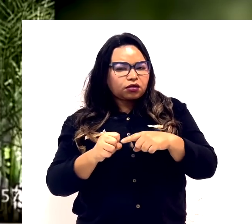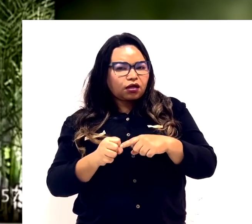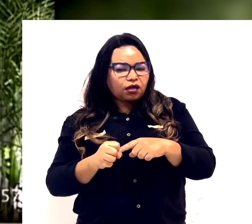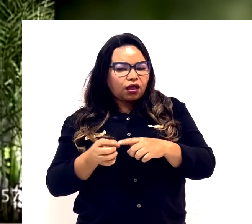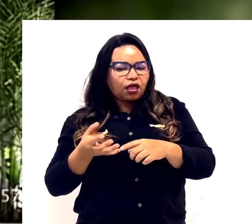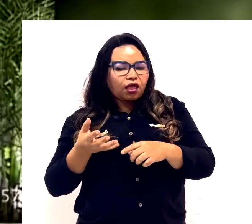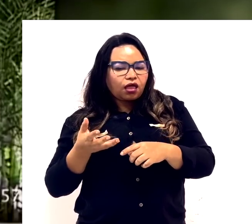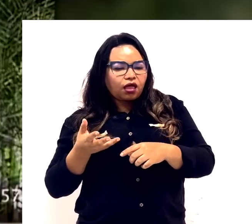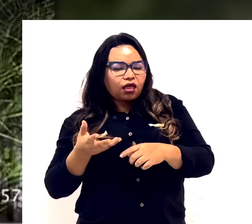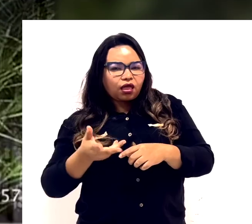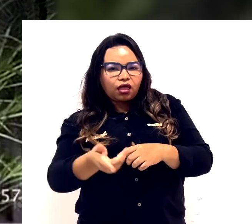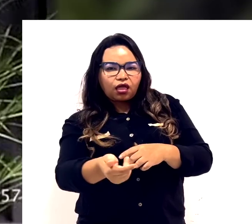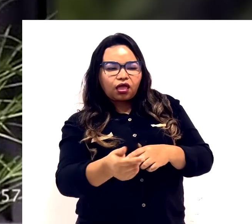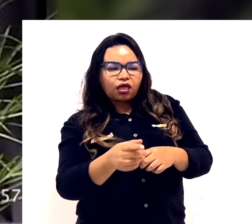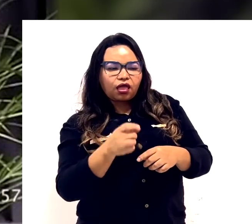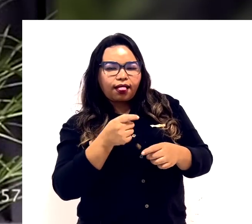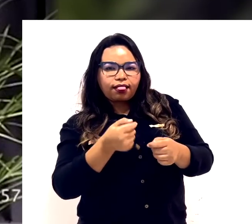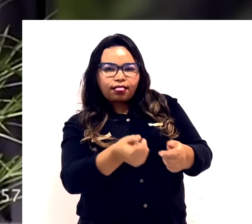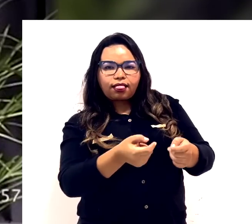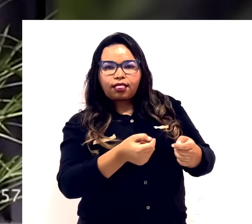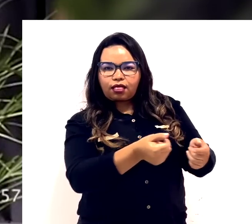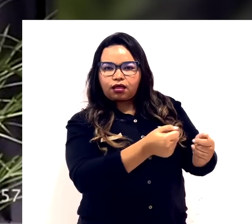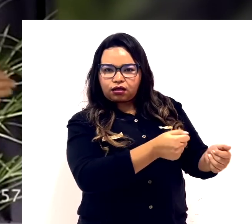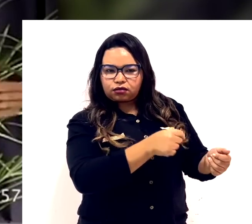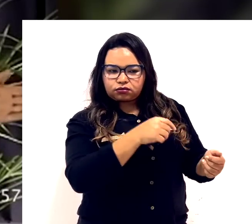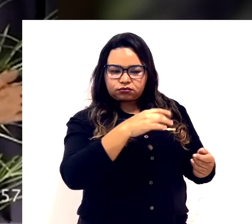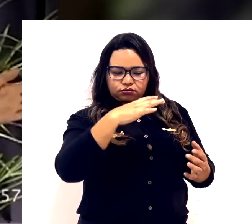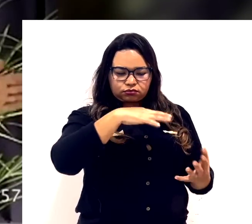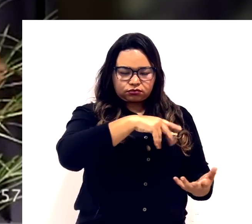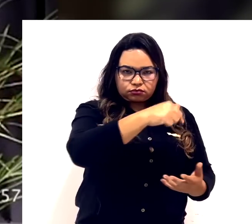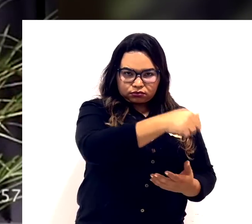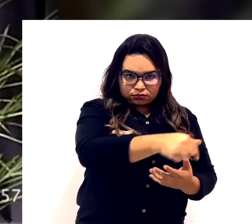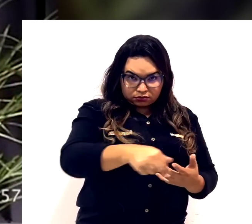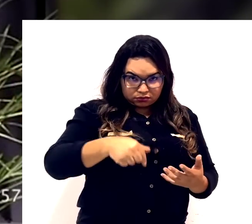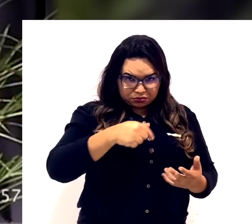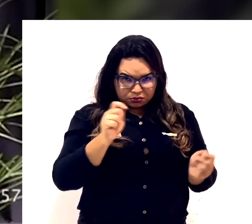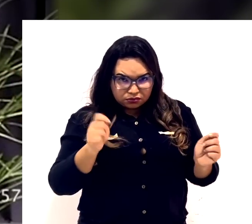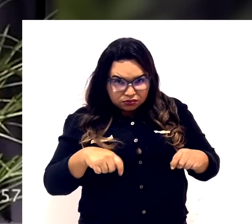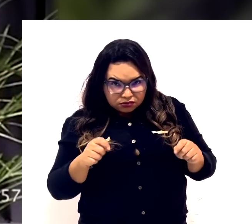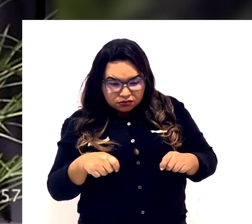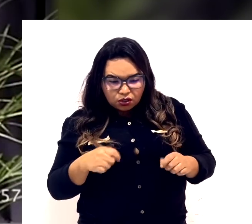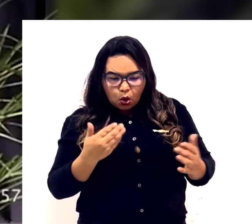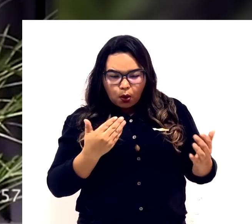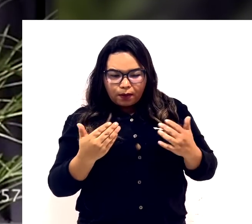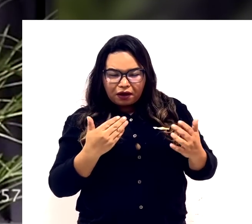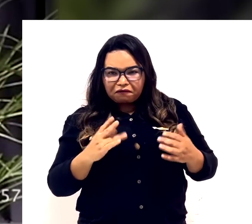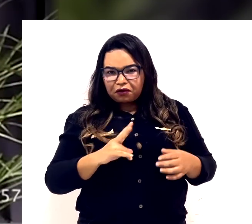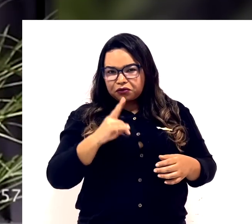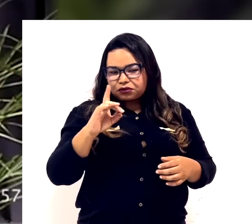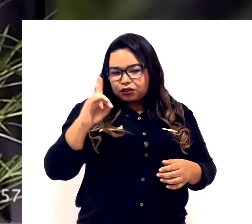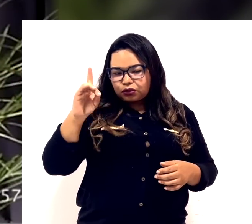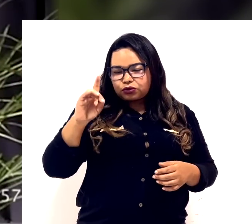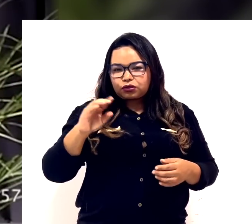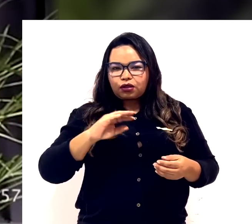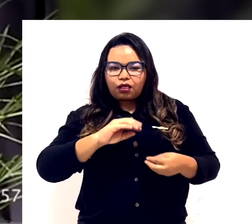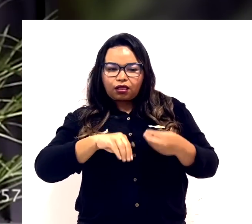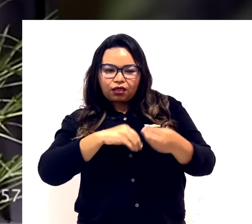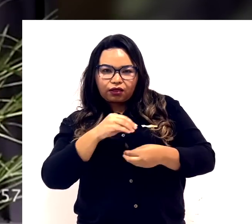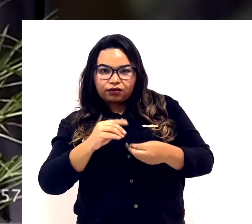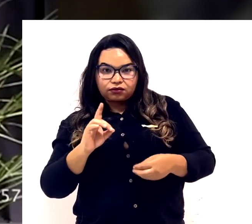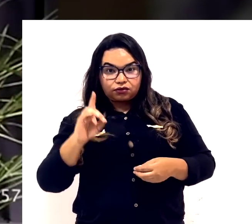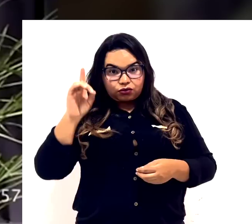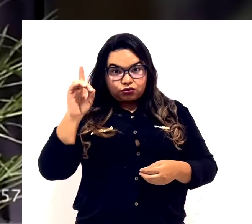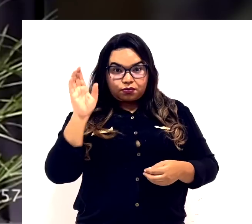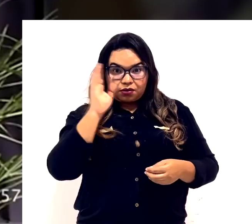valores humanos e não em valores divinos? Em critérios humanos e não em critérios divinos? Será que isso